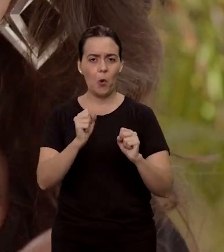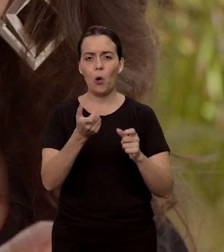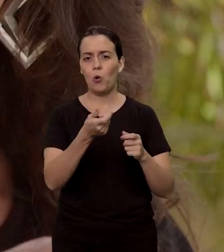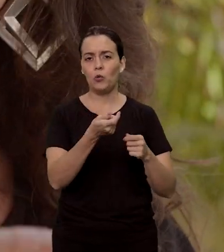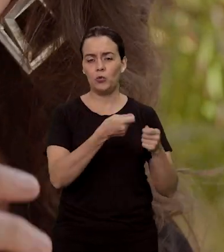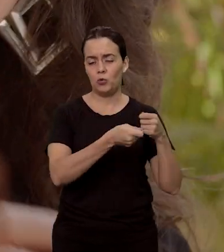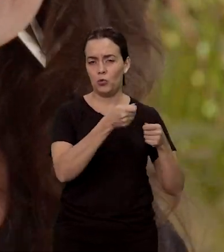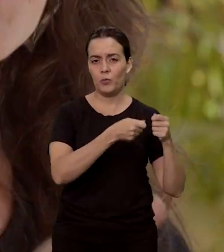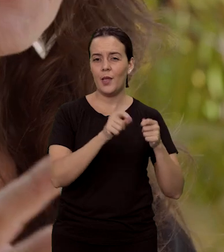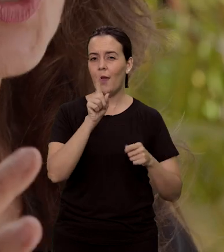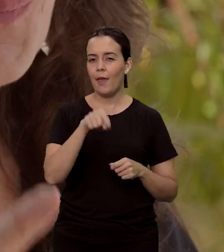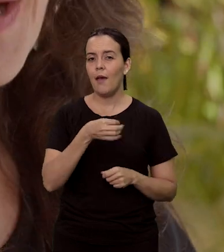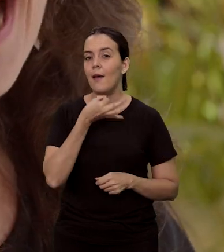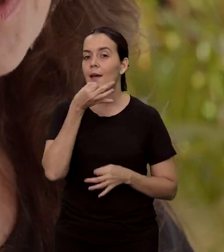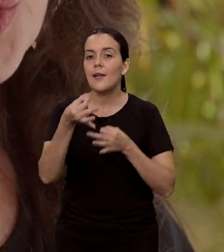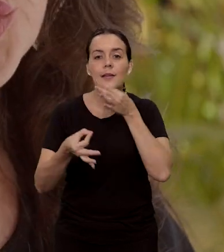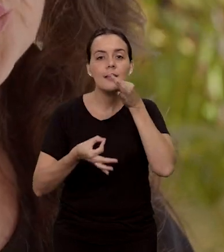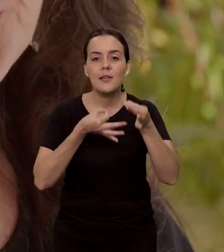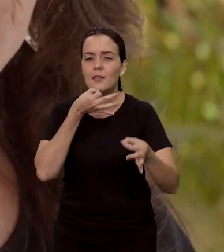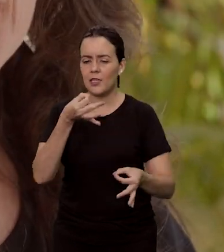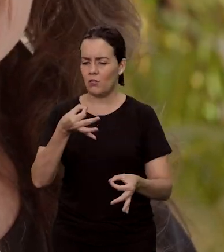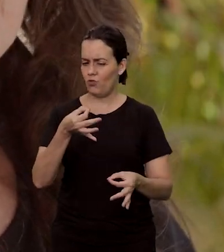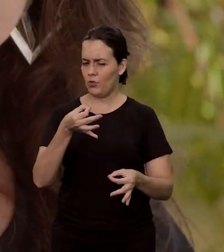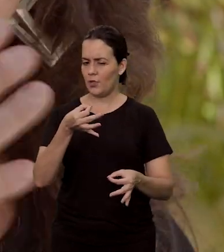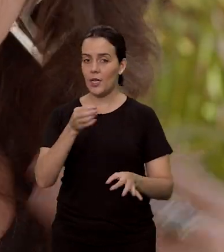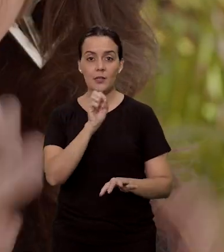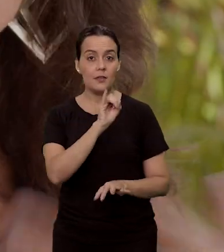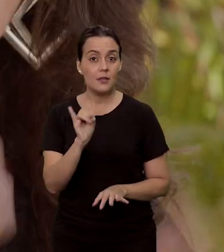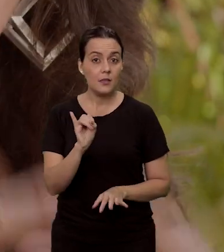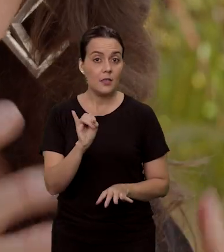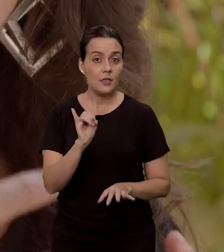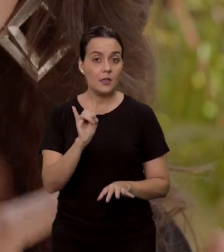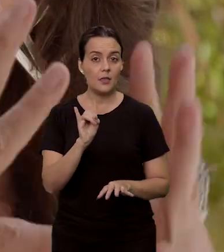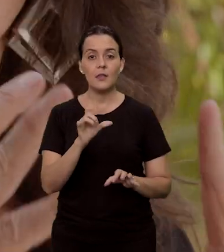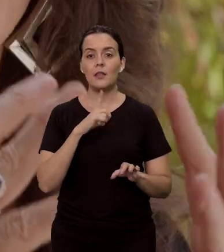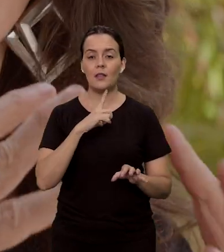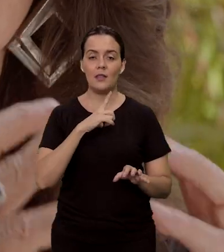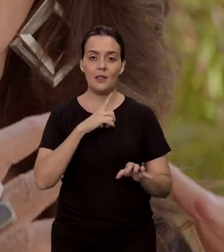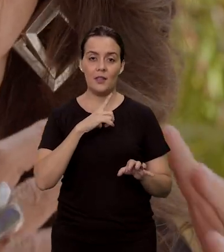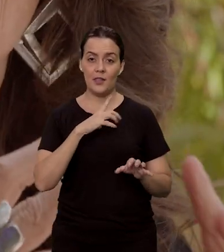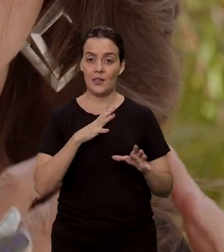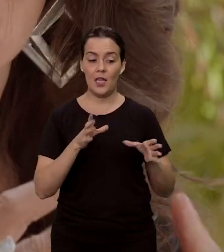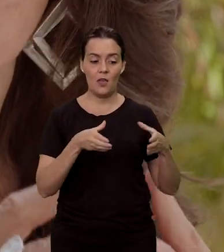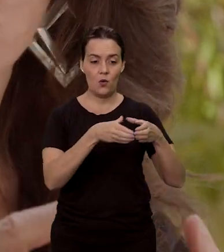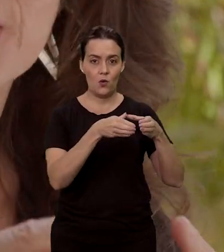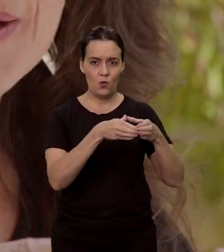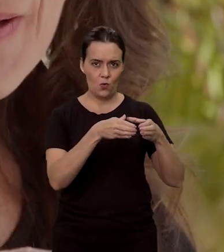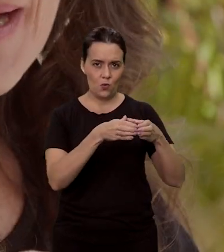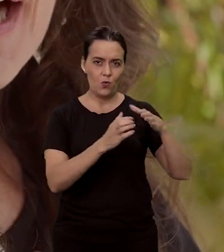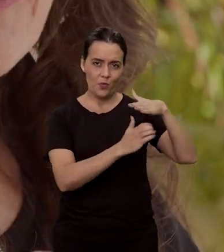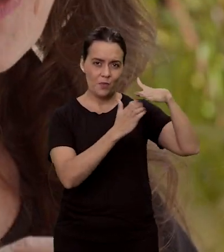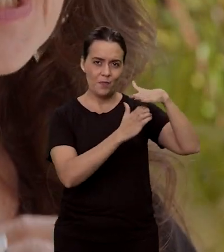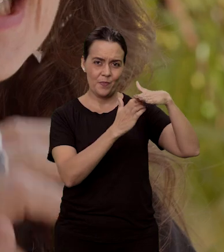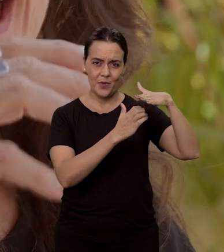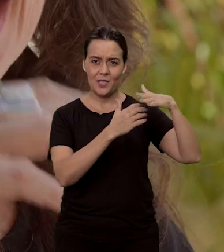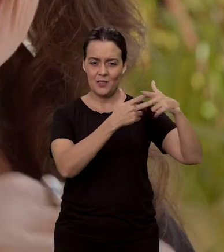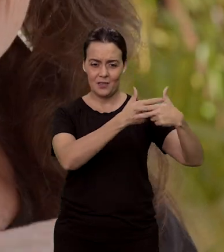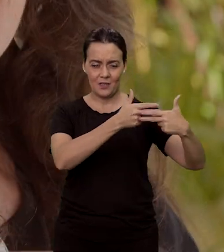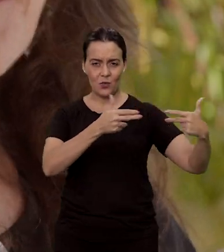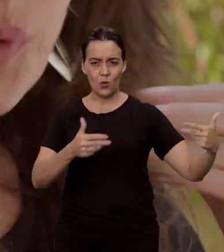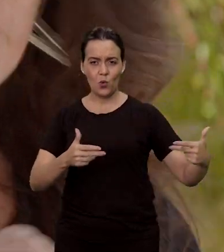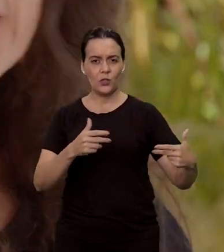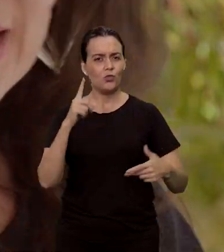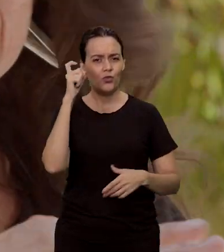ideia é, em sistemas complexos, quanto mais complexos, mais a criticalidade atua. Você